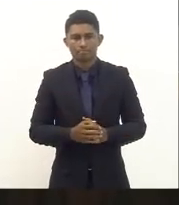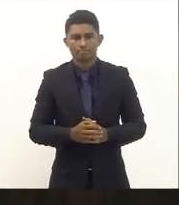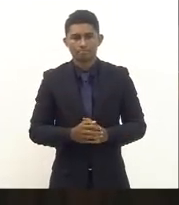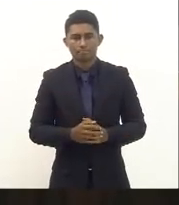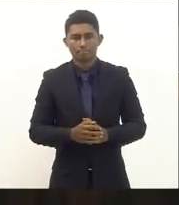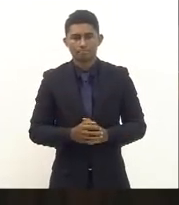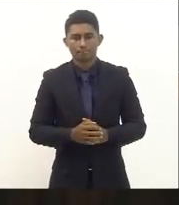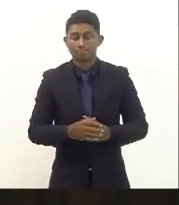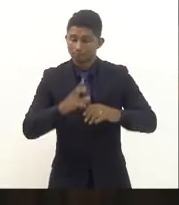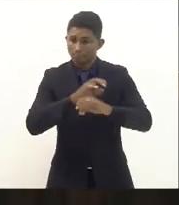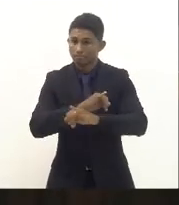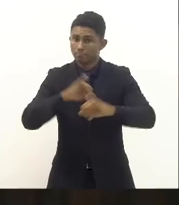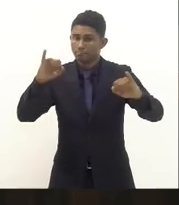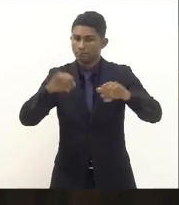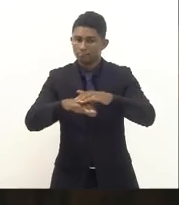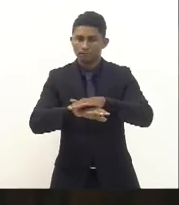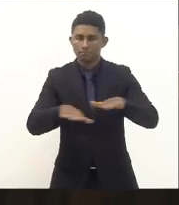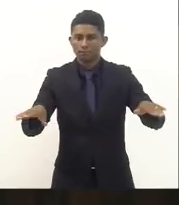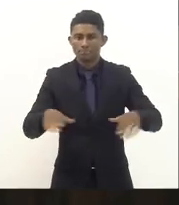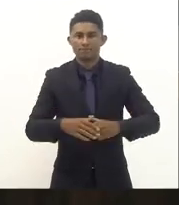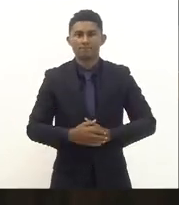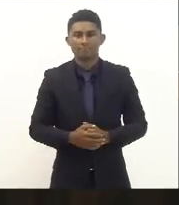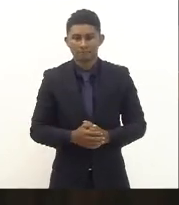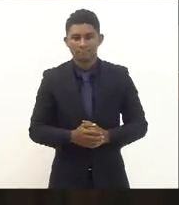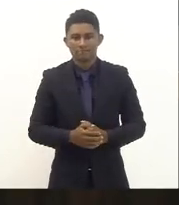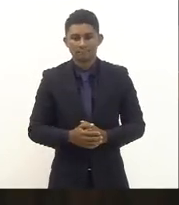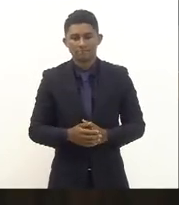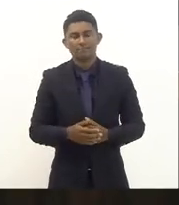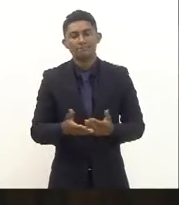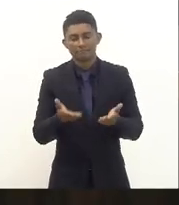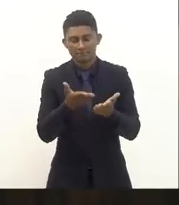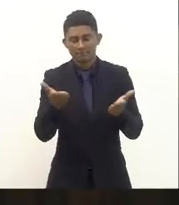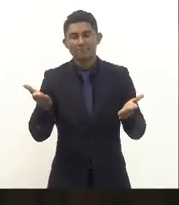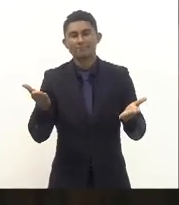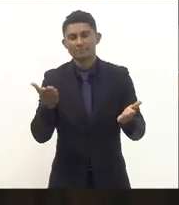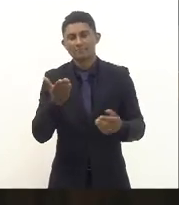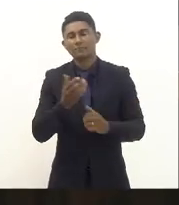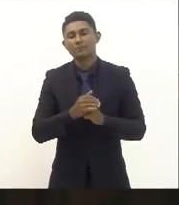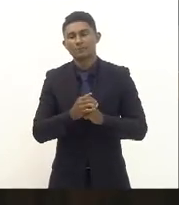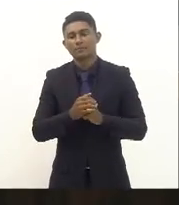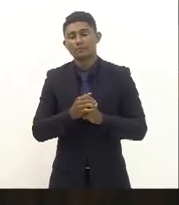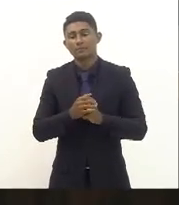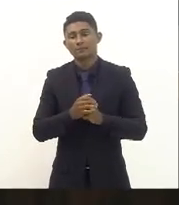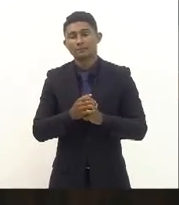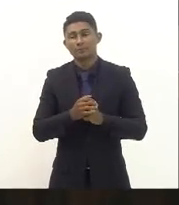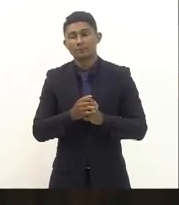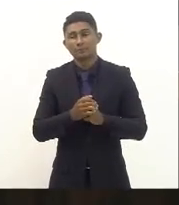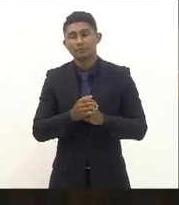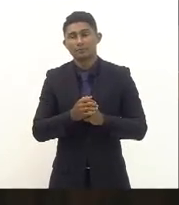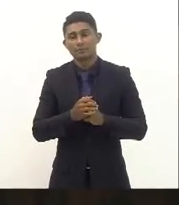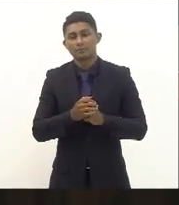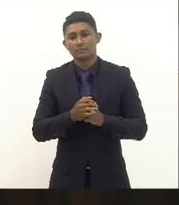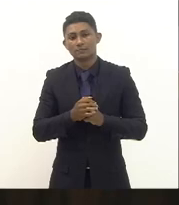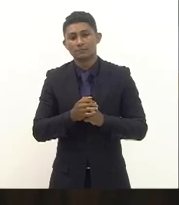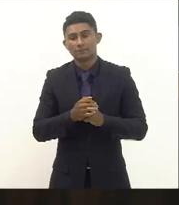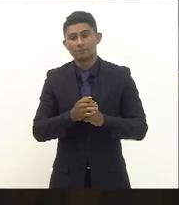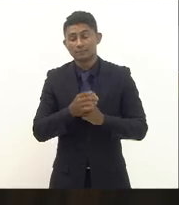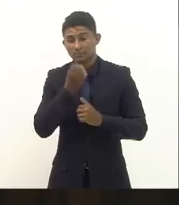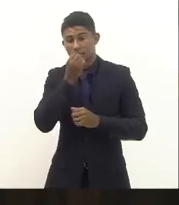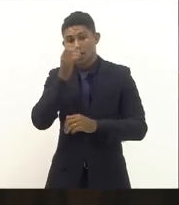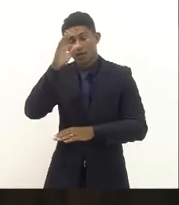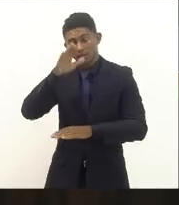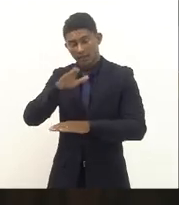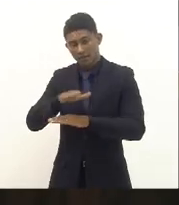mesma está encerrada Tenham todos um ótimo ótimo final de tarde